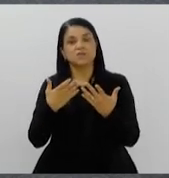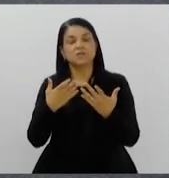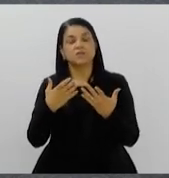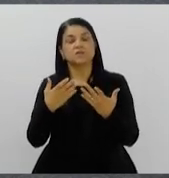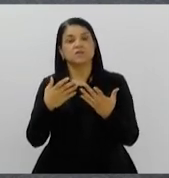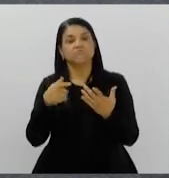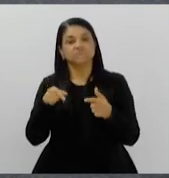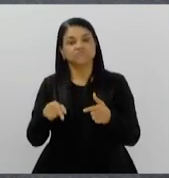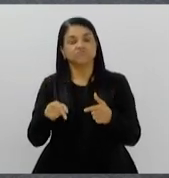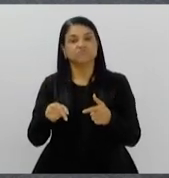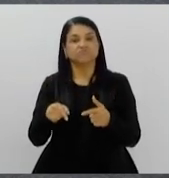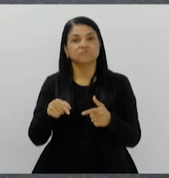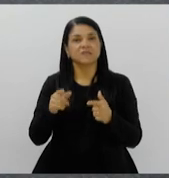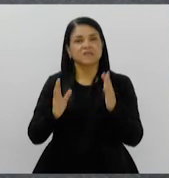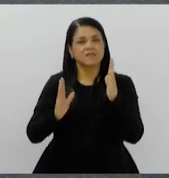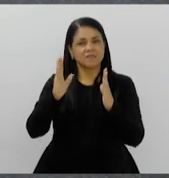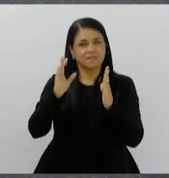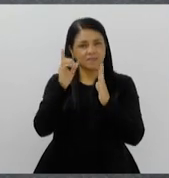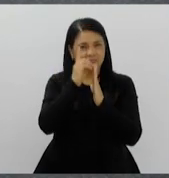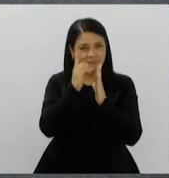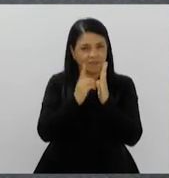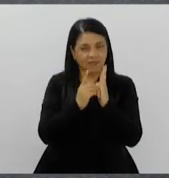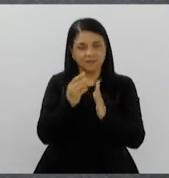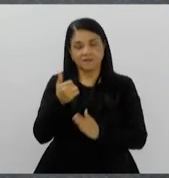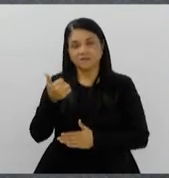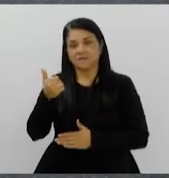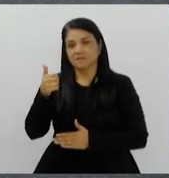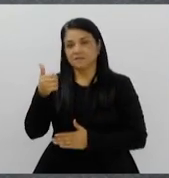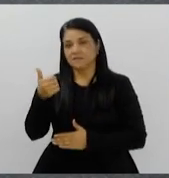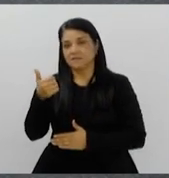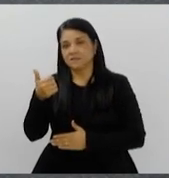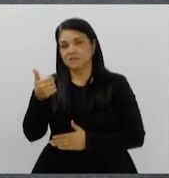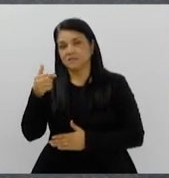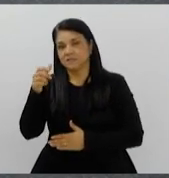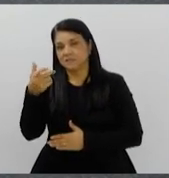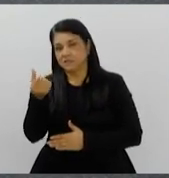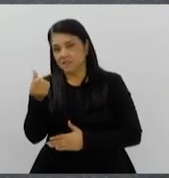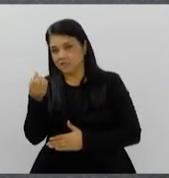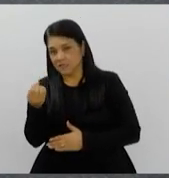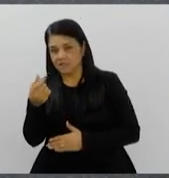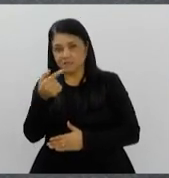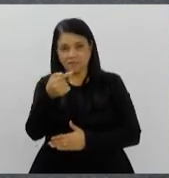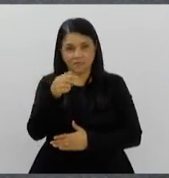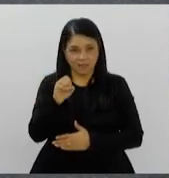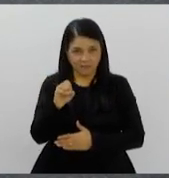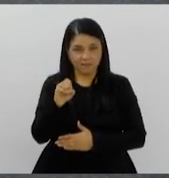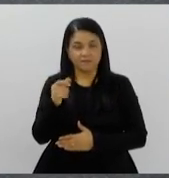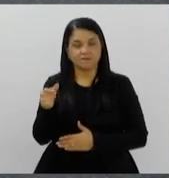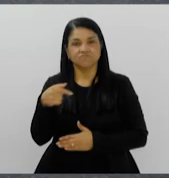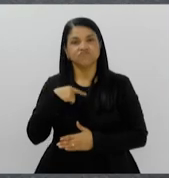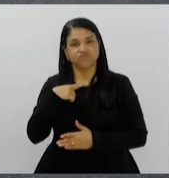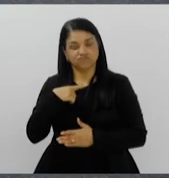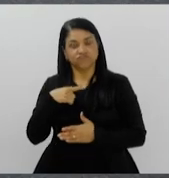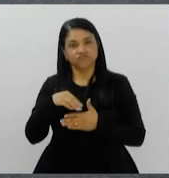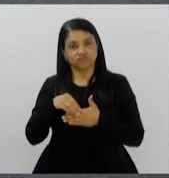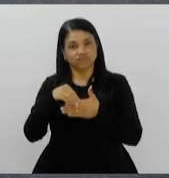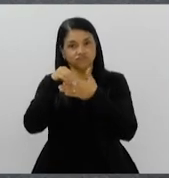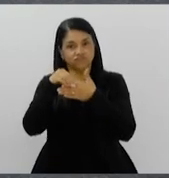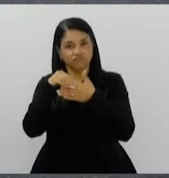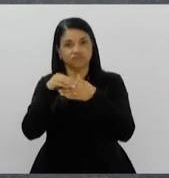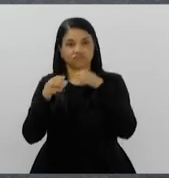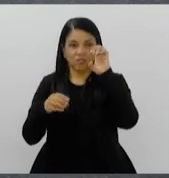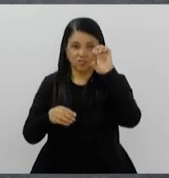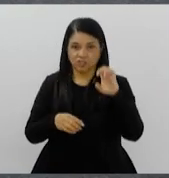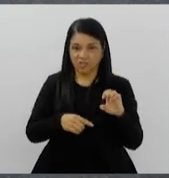nosso país na década de 60 e na década de 70. E a gente teve muitos militantes da esquerda que